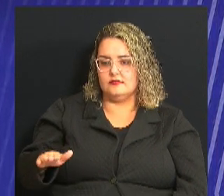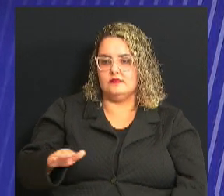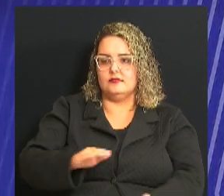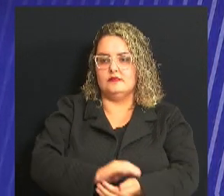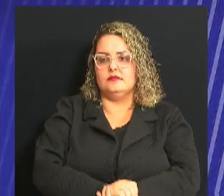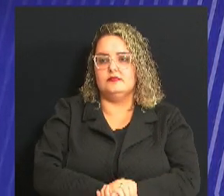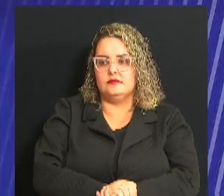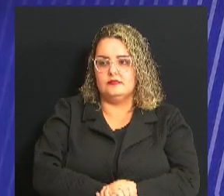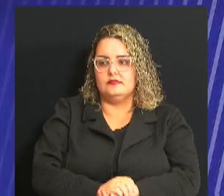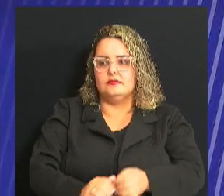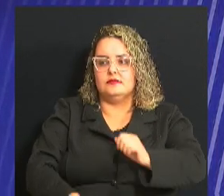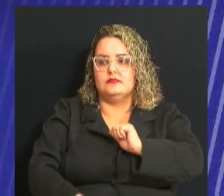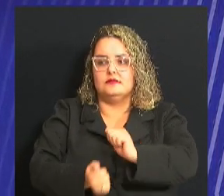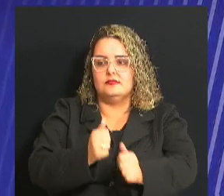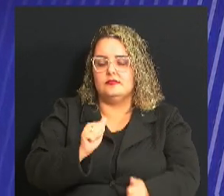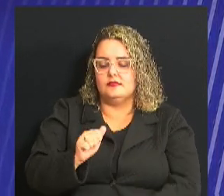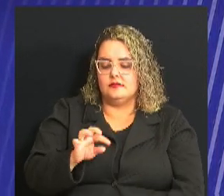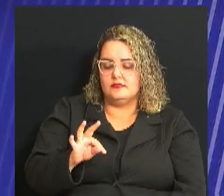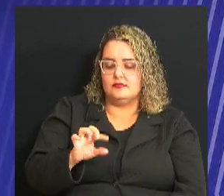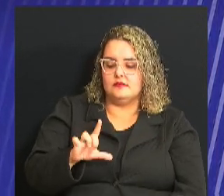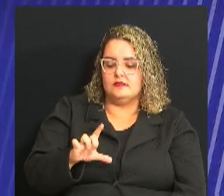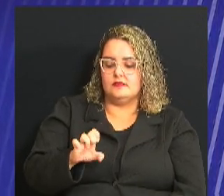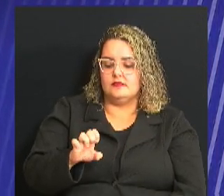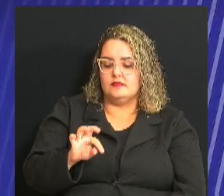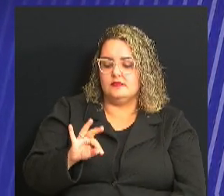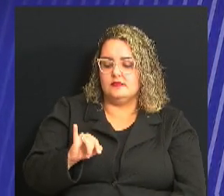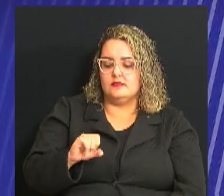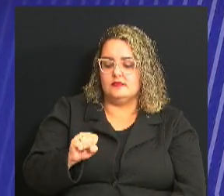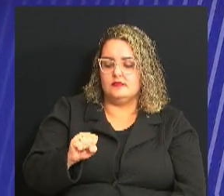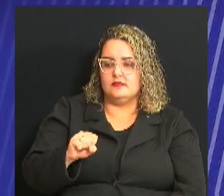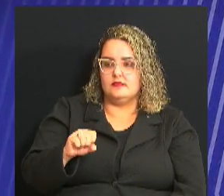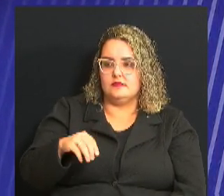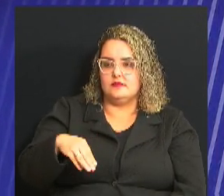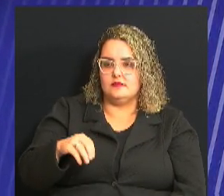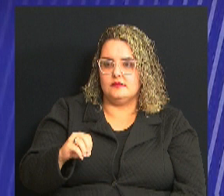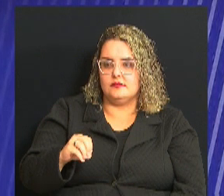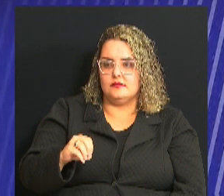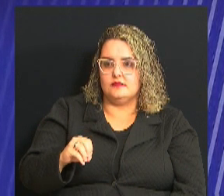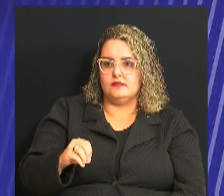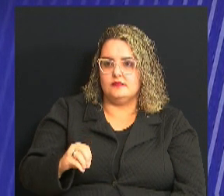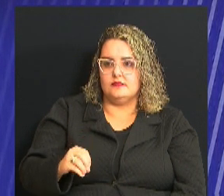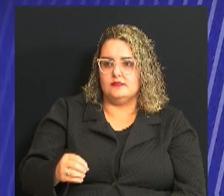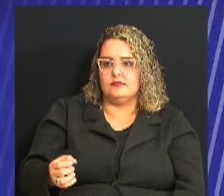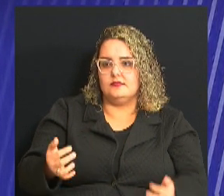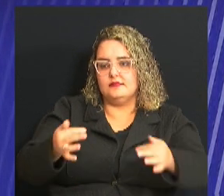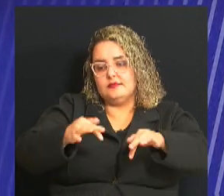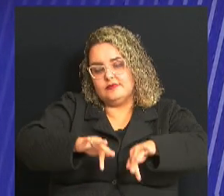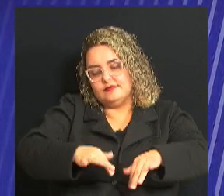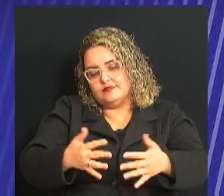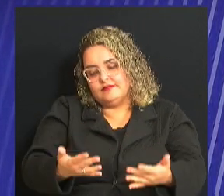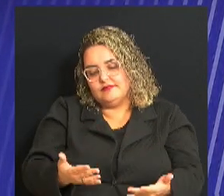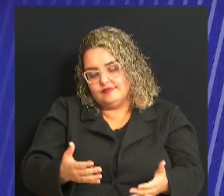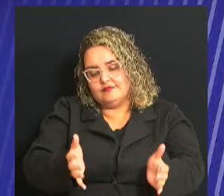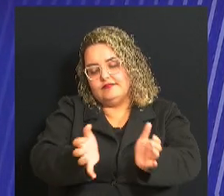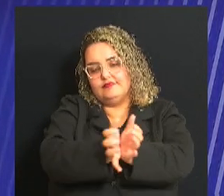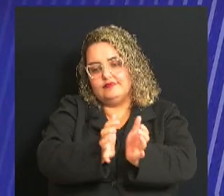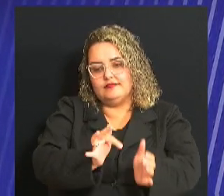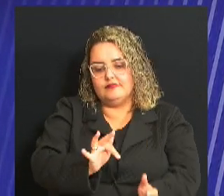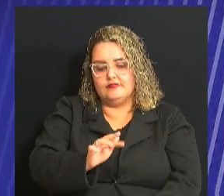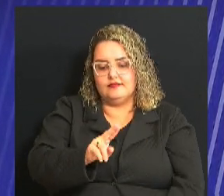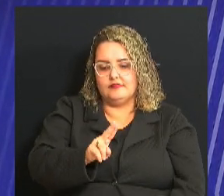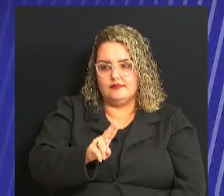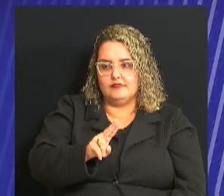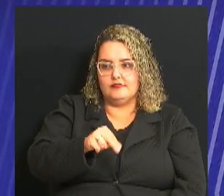de atletismo da extinta equipe Funilense. Pena, hein? Porque a Funilense